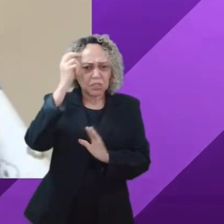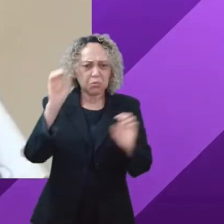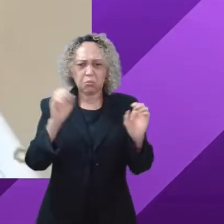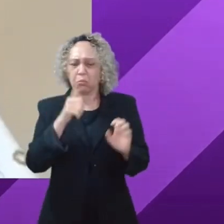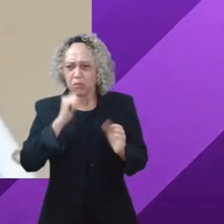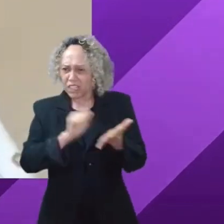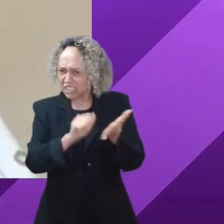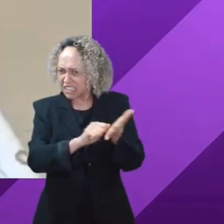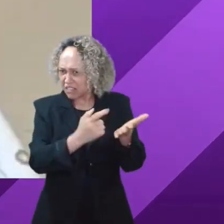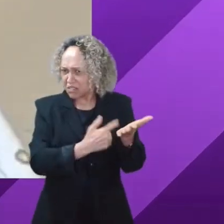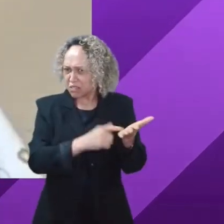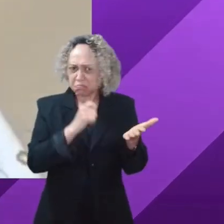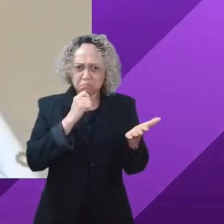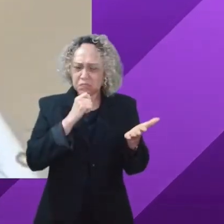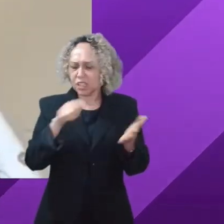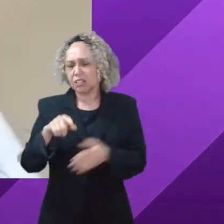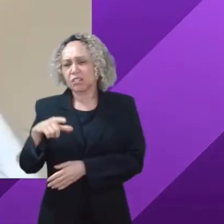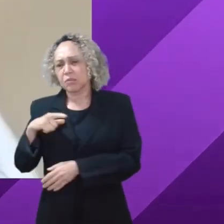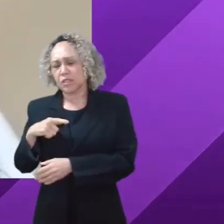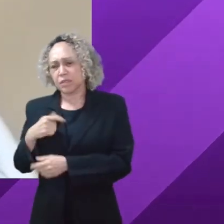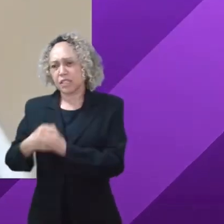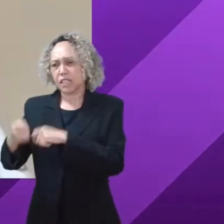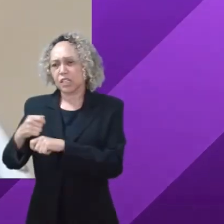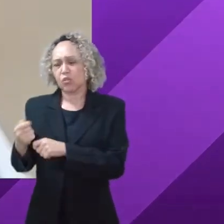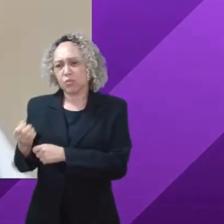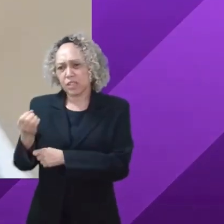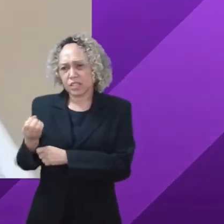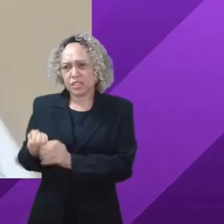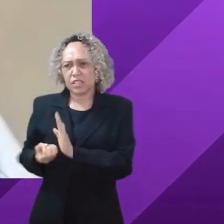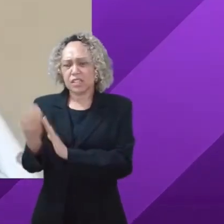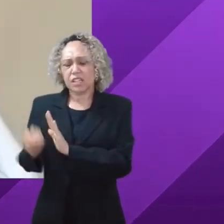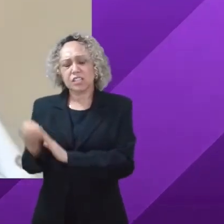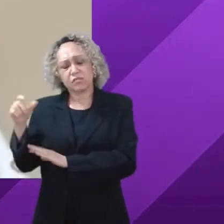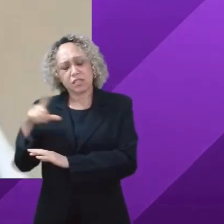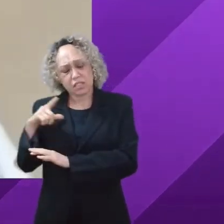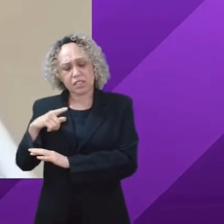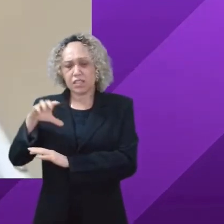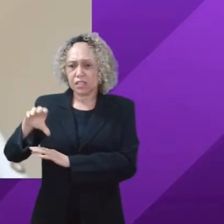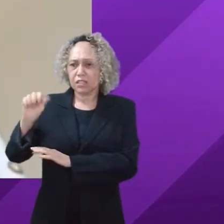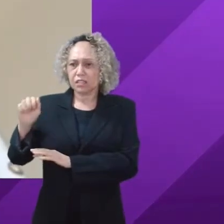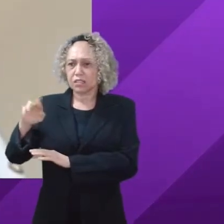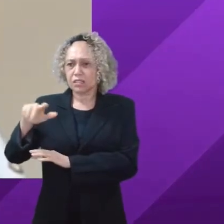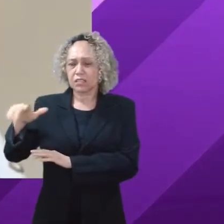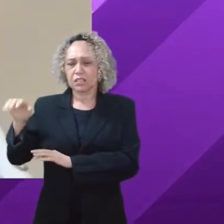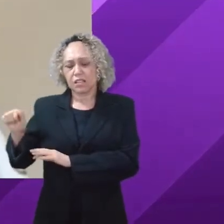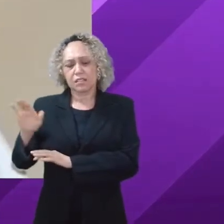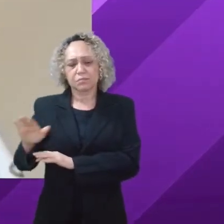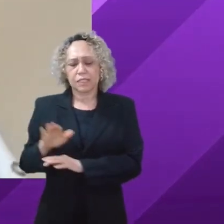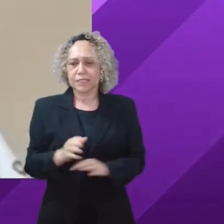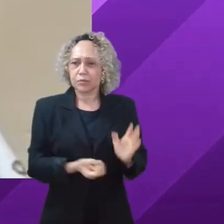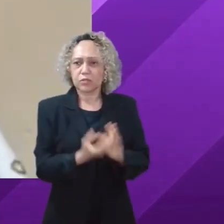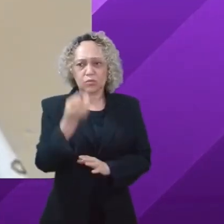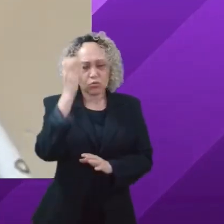e tudo, mas não de produção cultural específica. Então, nós mulheres precisamos de políticas públicas urgentes, de reconhecimento e